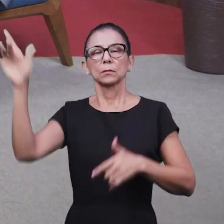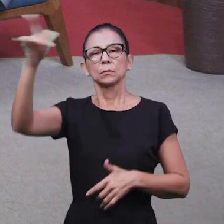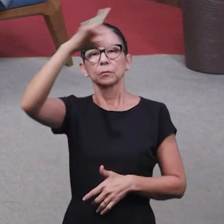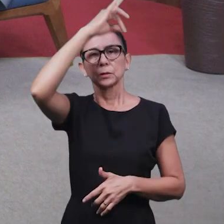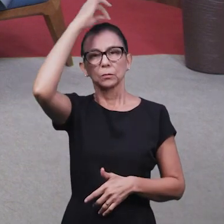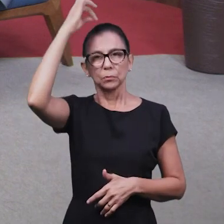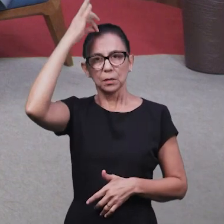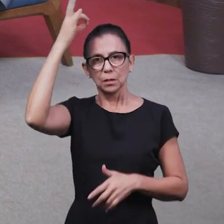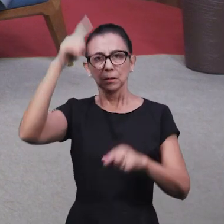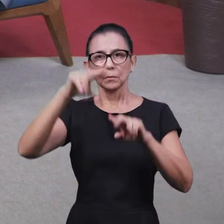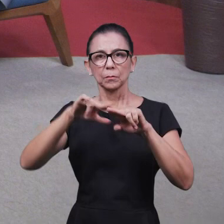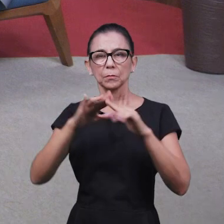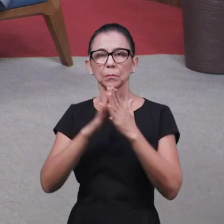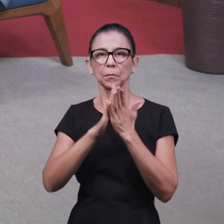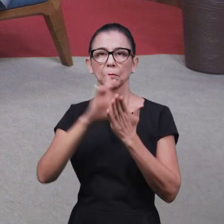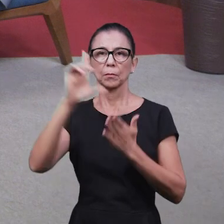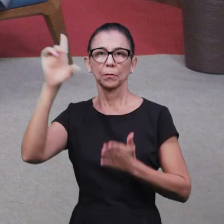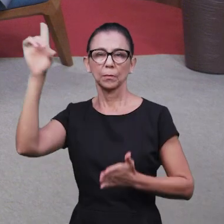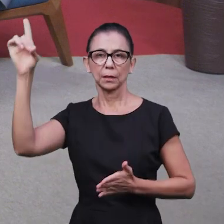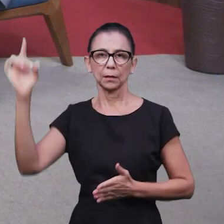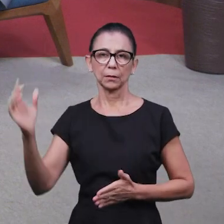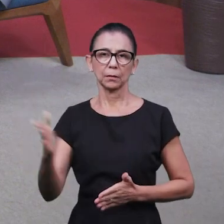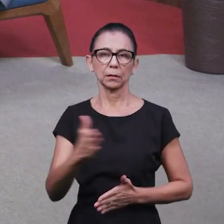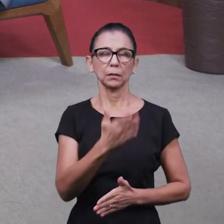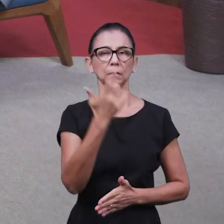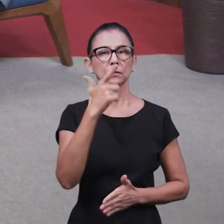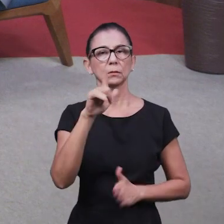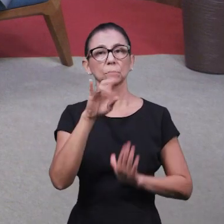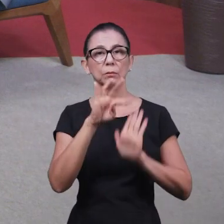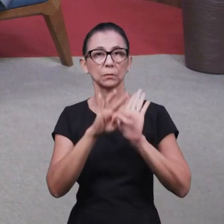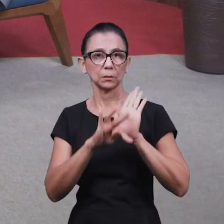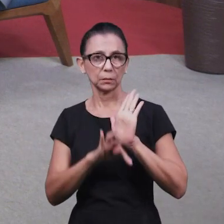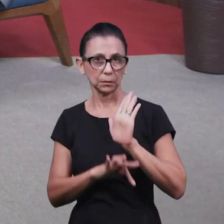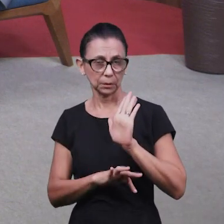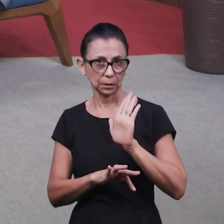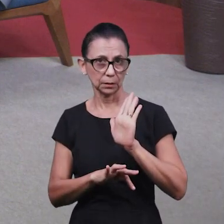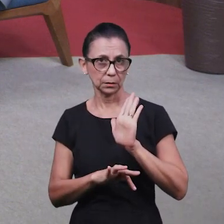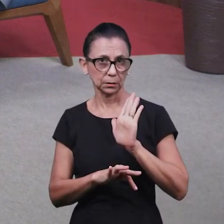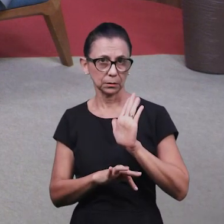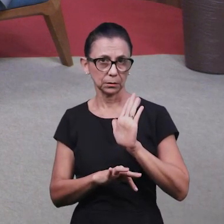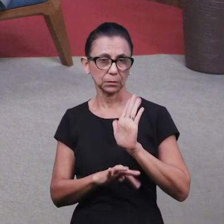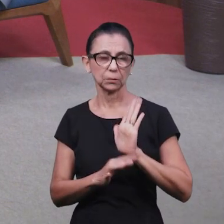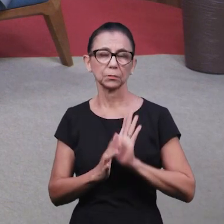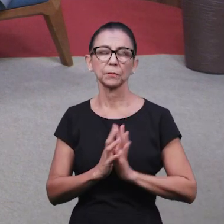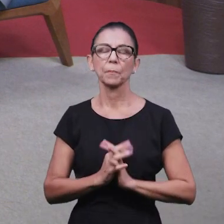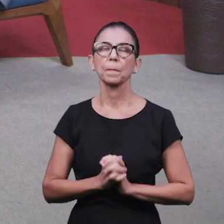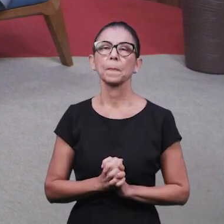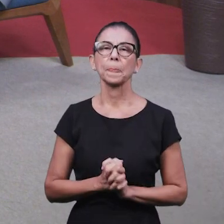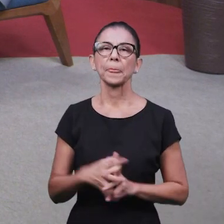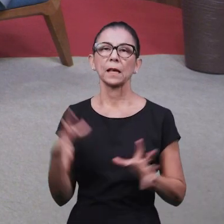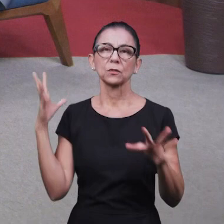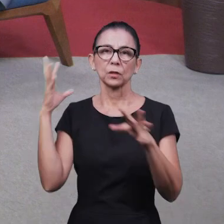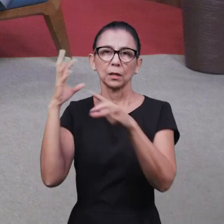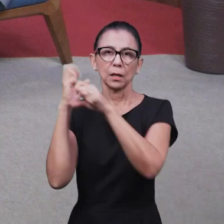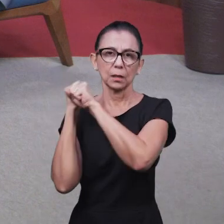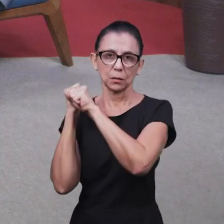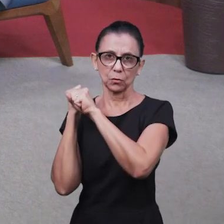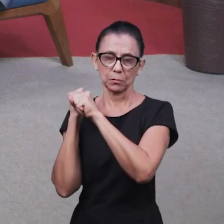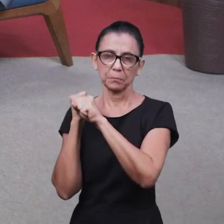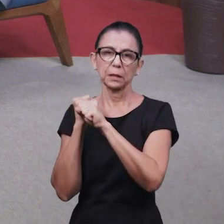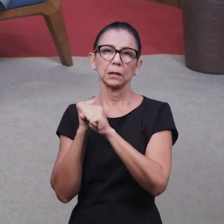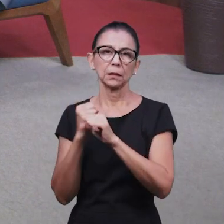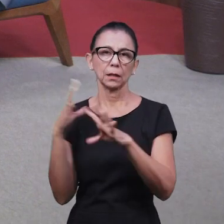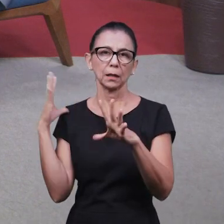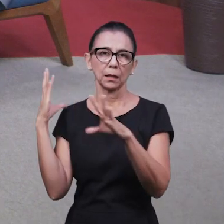Santo na vida da igreja. Glória a Deus. Um outro texto que serve para a gente fechar essa abordagem